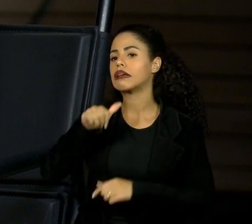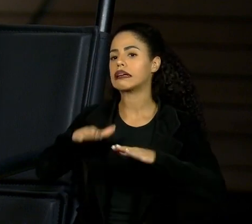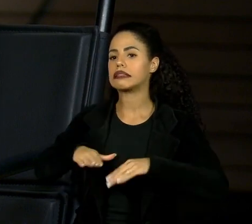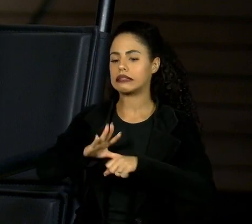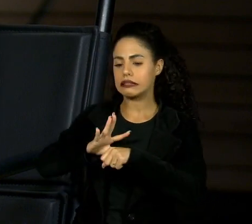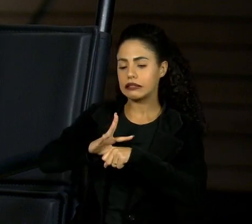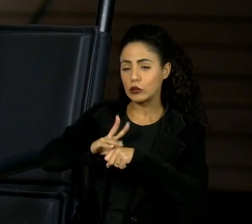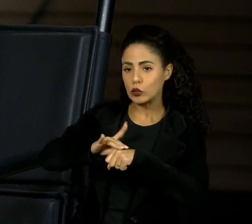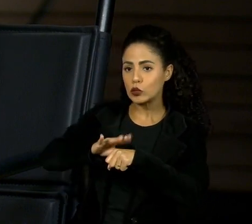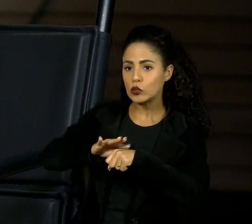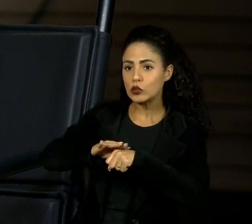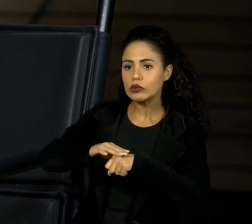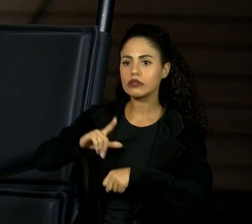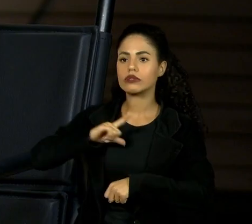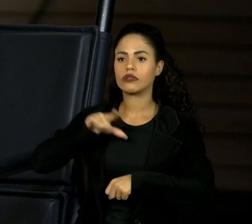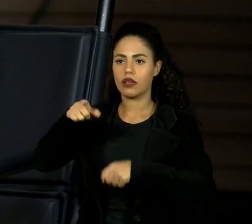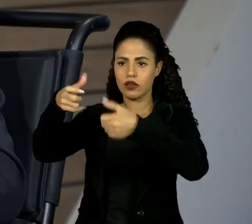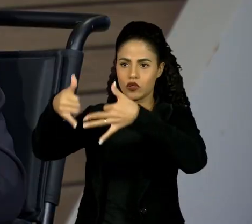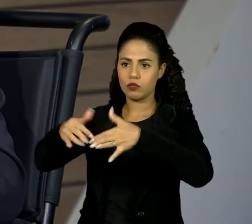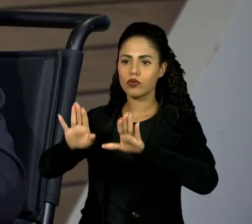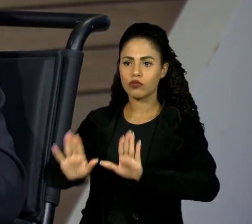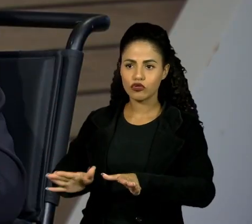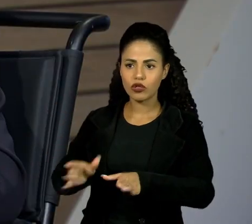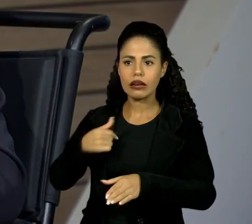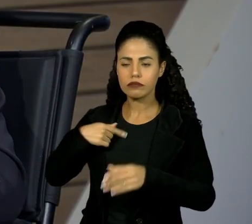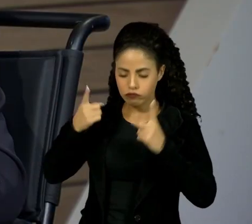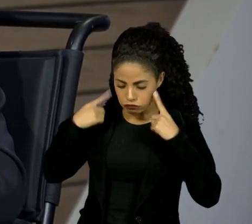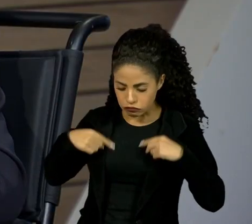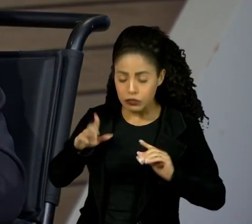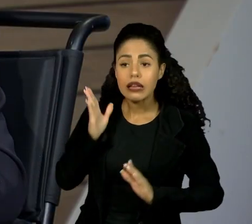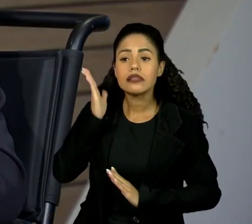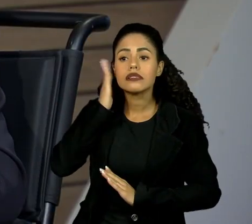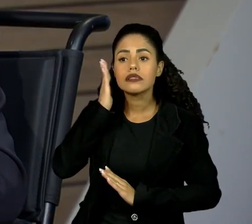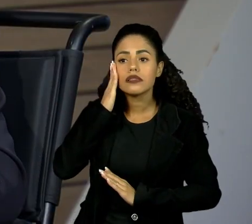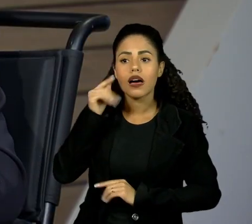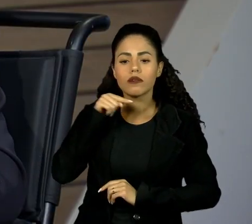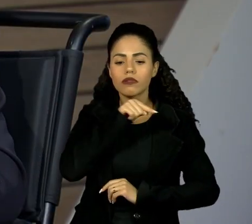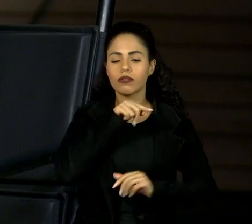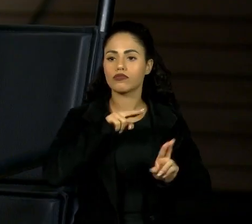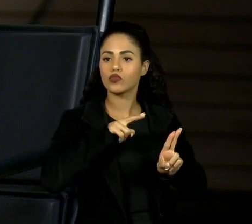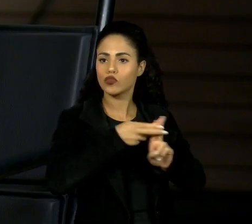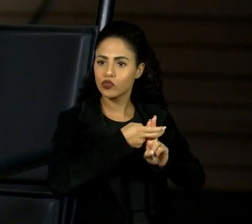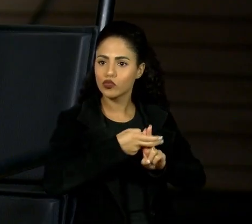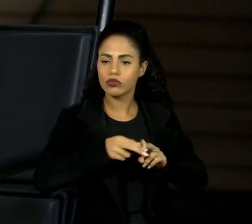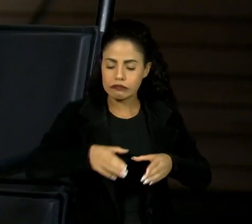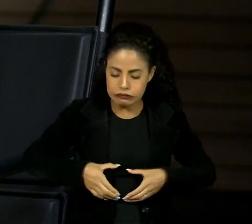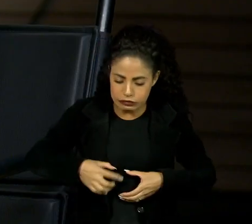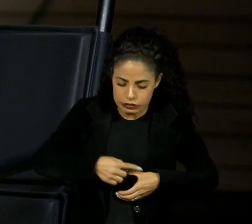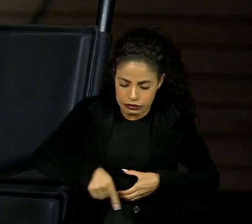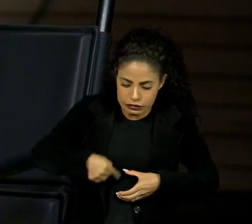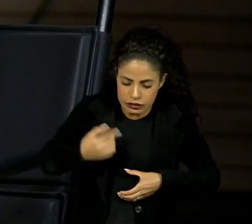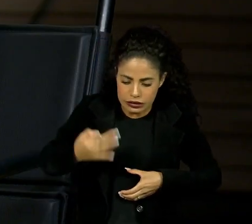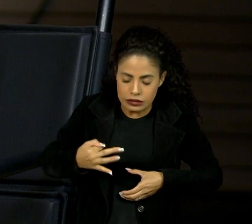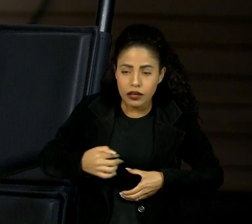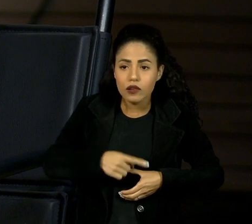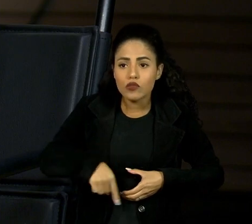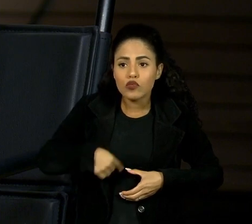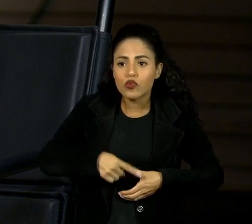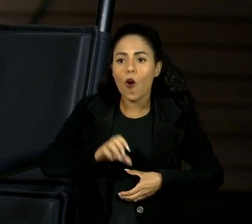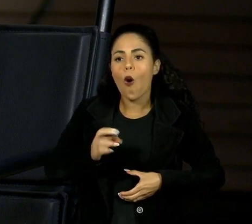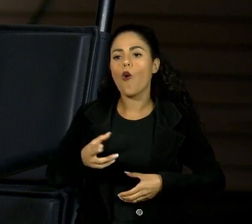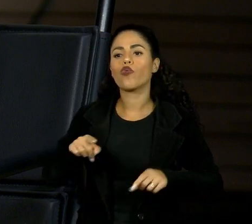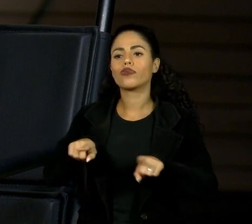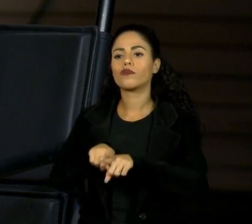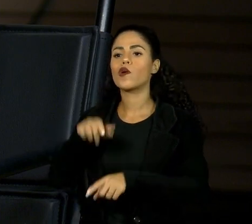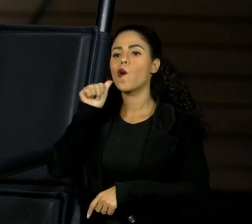como o Renato falou, o Dr. Renato falou, reconhecida pelo SUS, que é uma endometriose, que é uma varicocele,